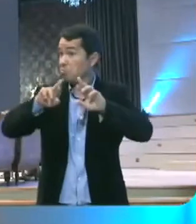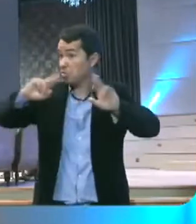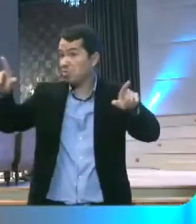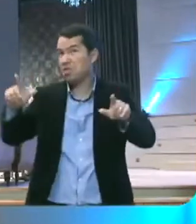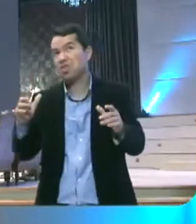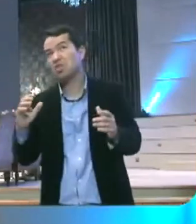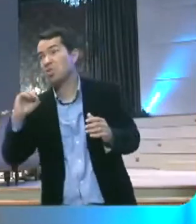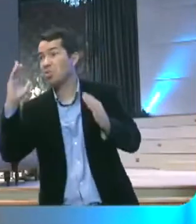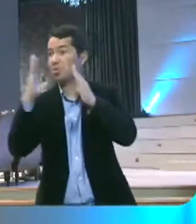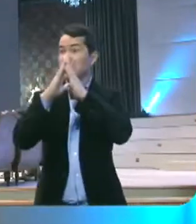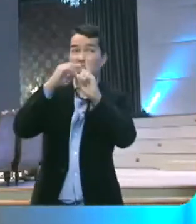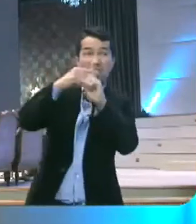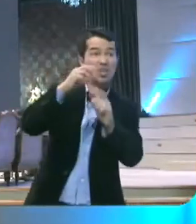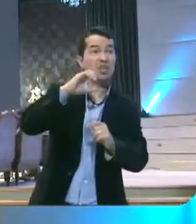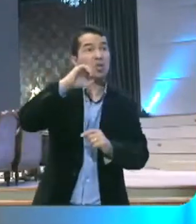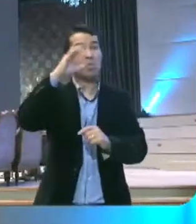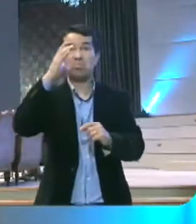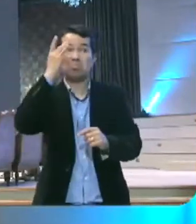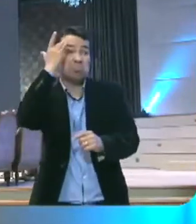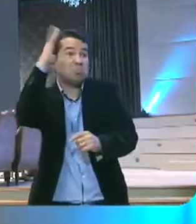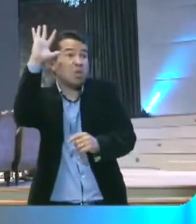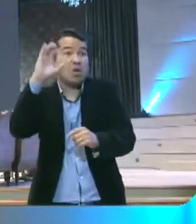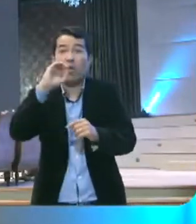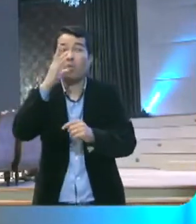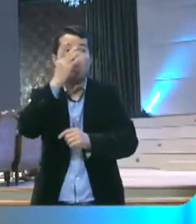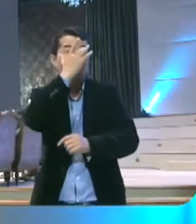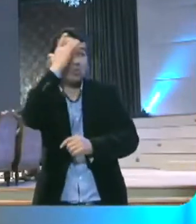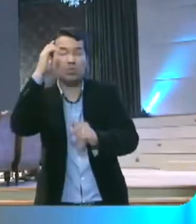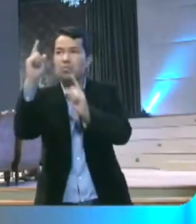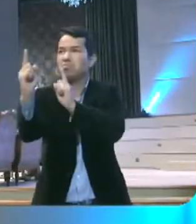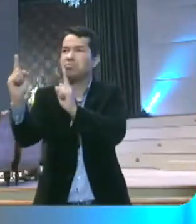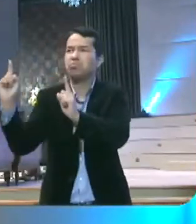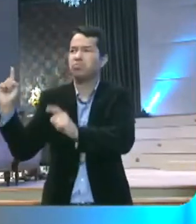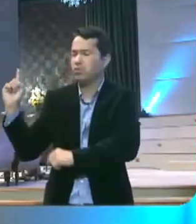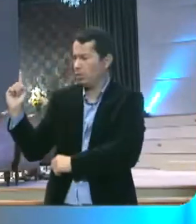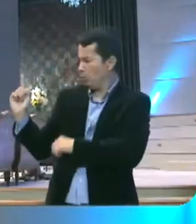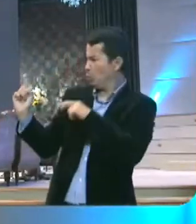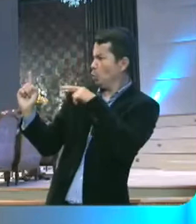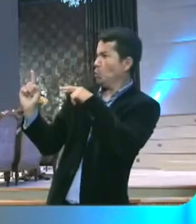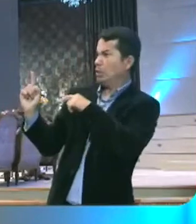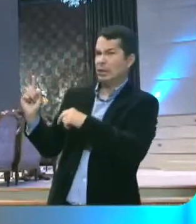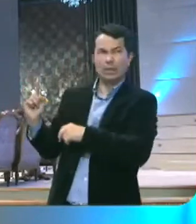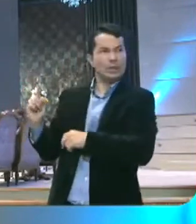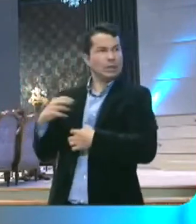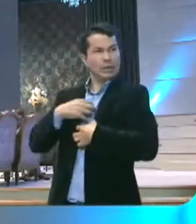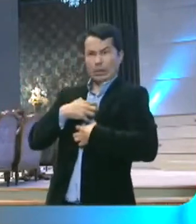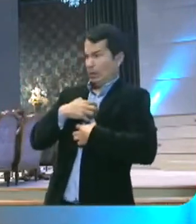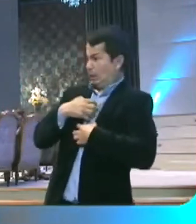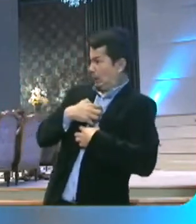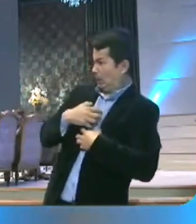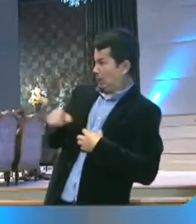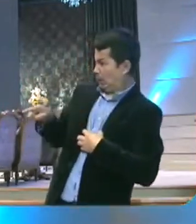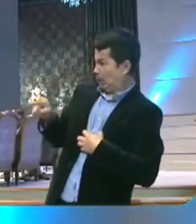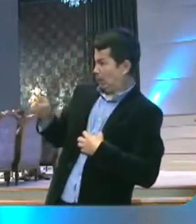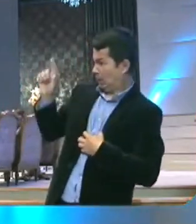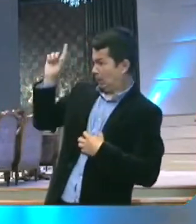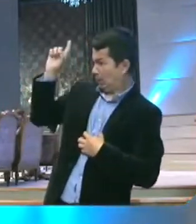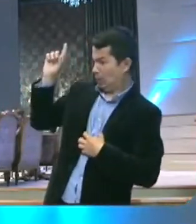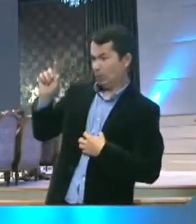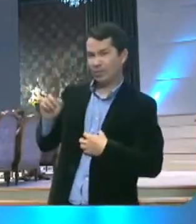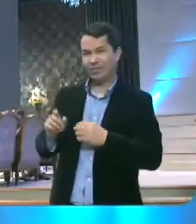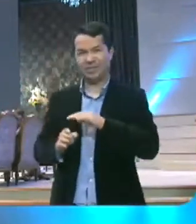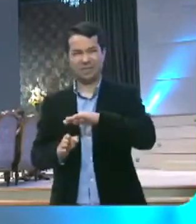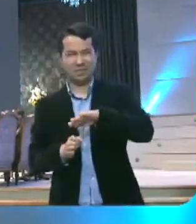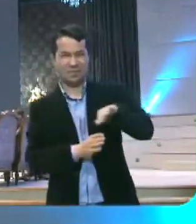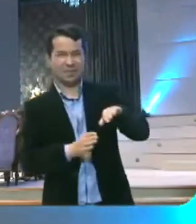às vezes passa alguém faz uma oração a gente sente a presença do senhor eu me lembro que eu estava no encontro uma vez de